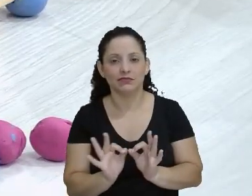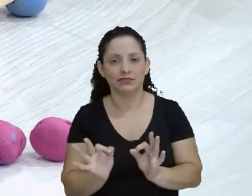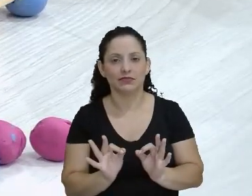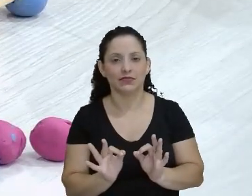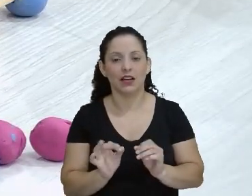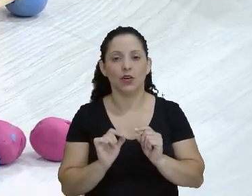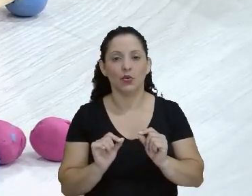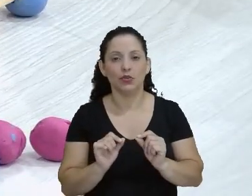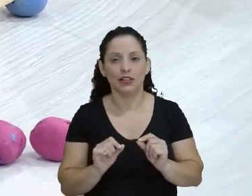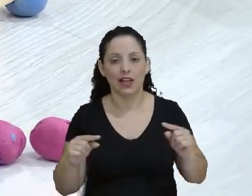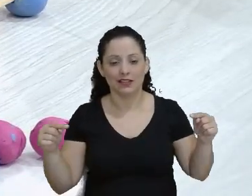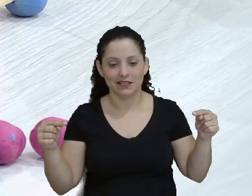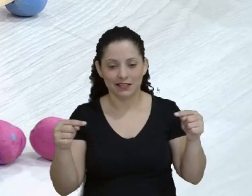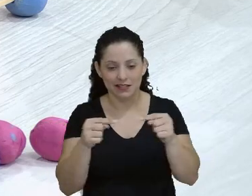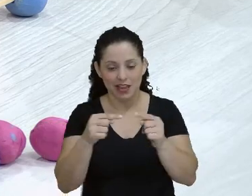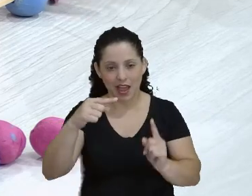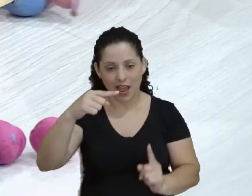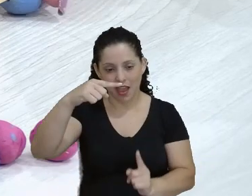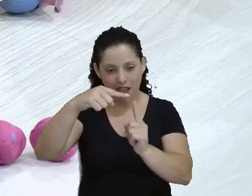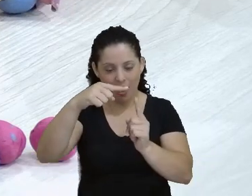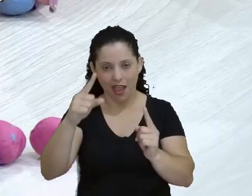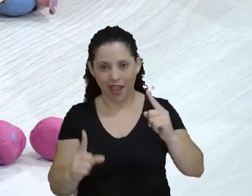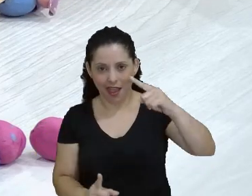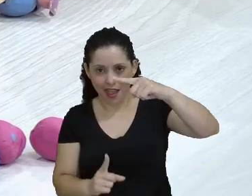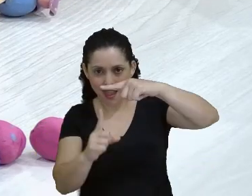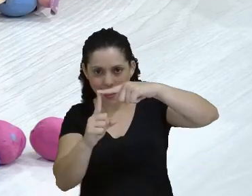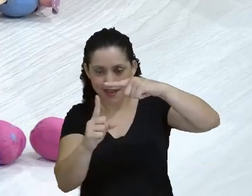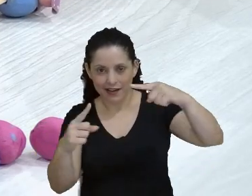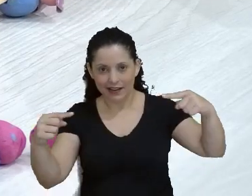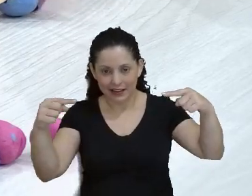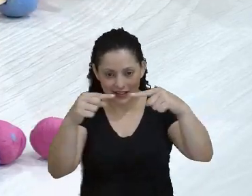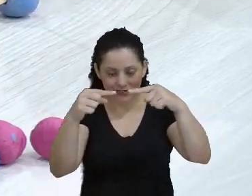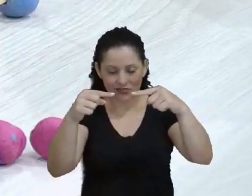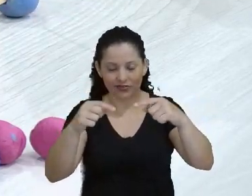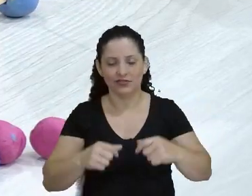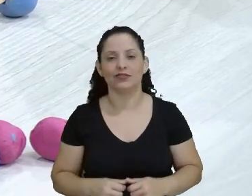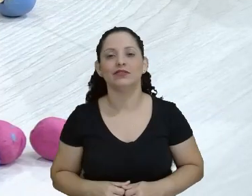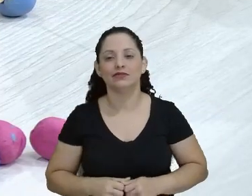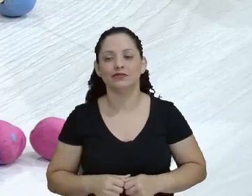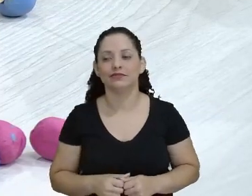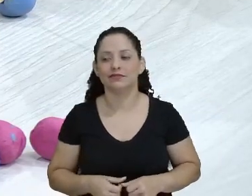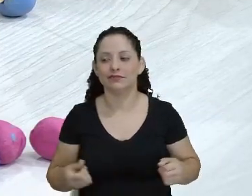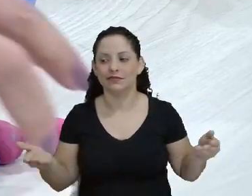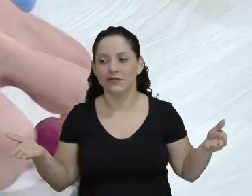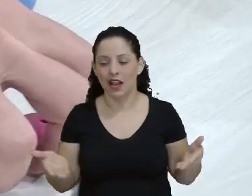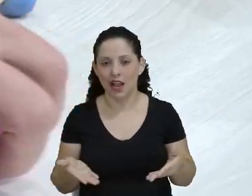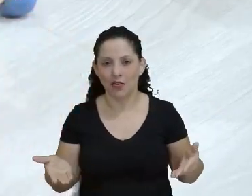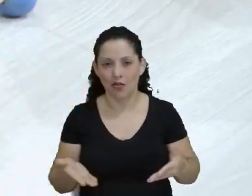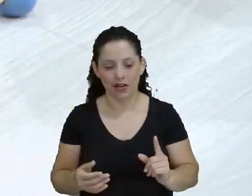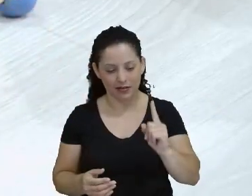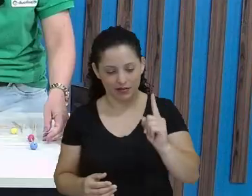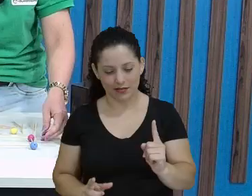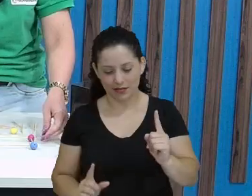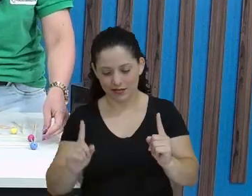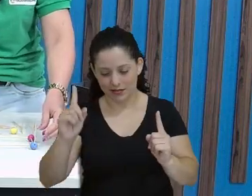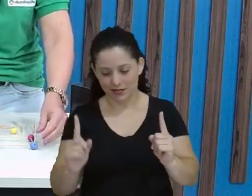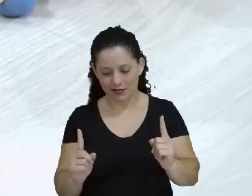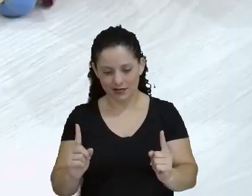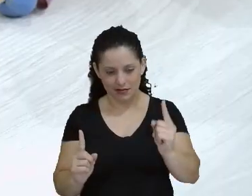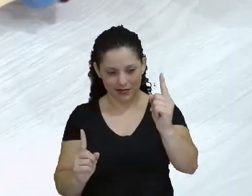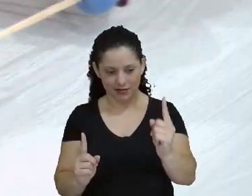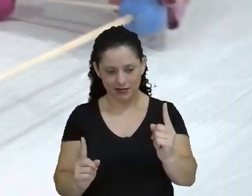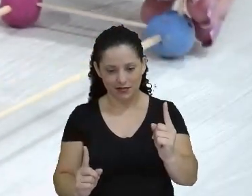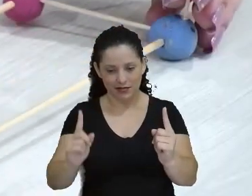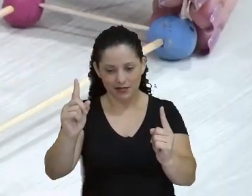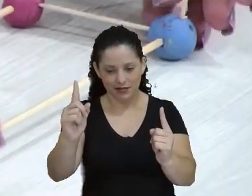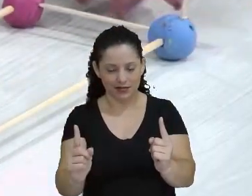exatamente as arestas. Então, eu estou fazendo a parte de baixo e agora vou fazer, dá para ver aí direitinho, como